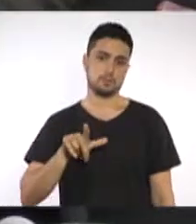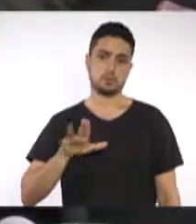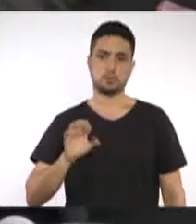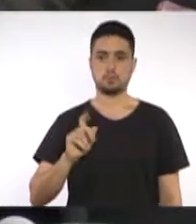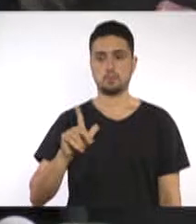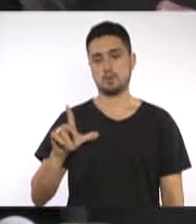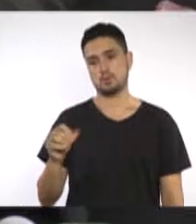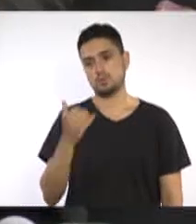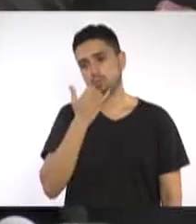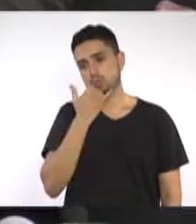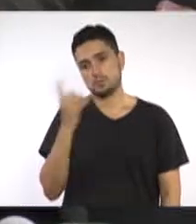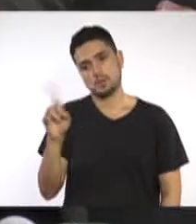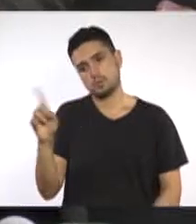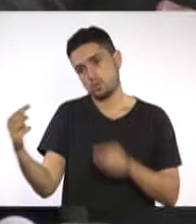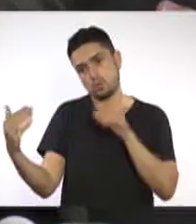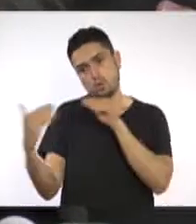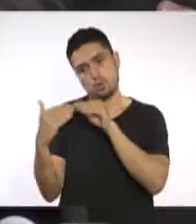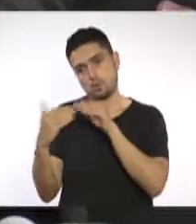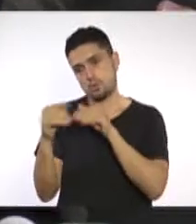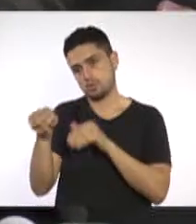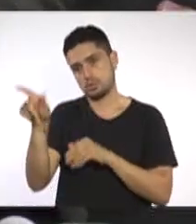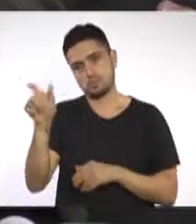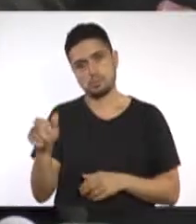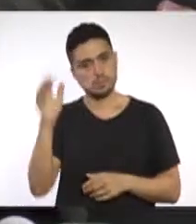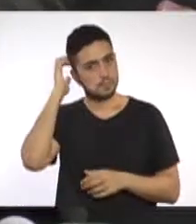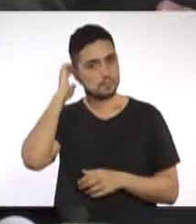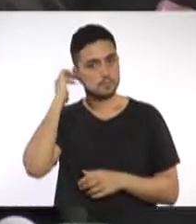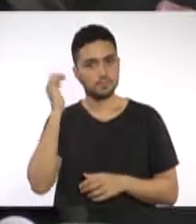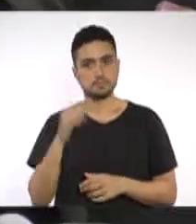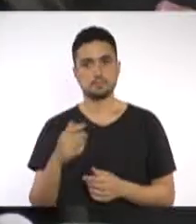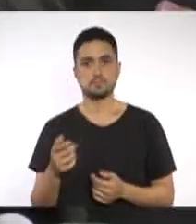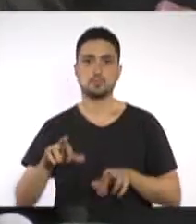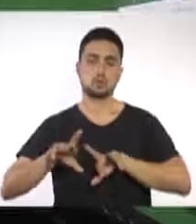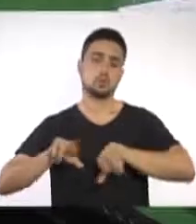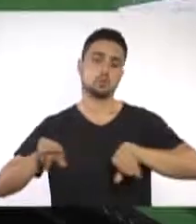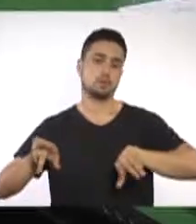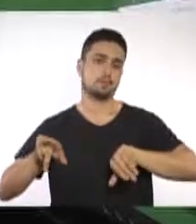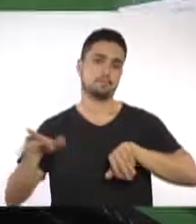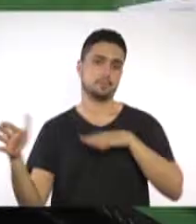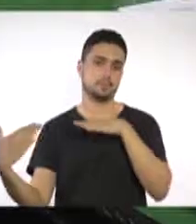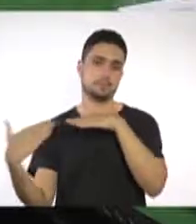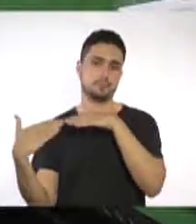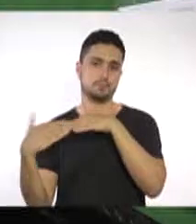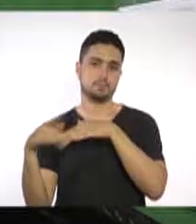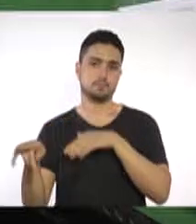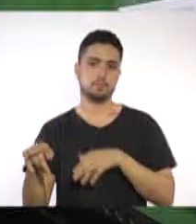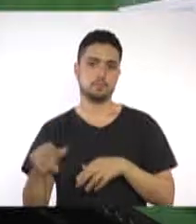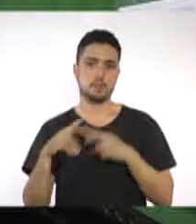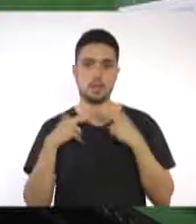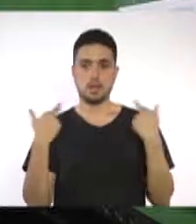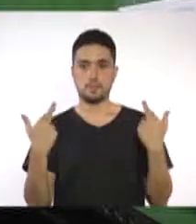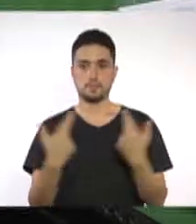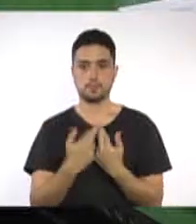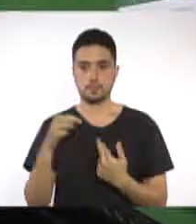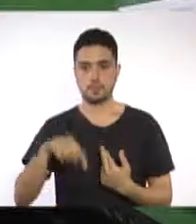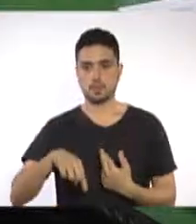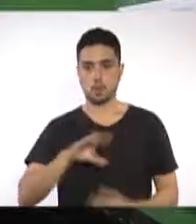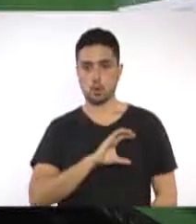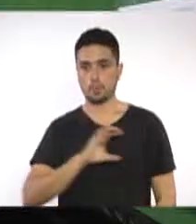permita divergir, repito, não é, nosso entendimento, competência desta comissão. E eu não